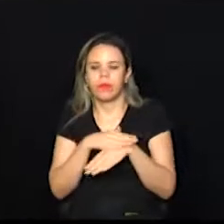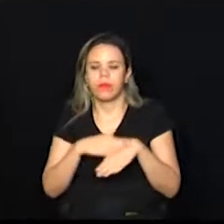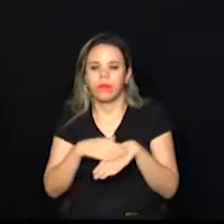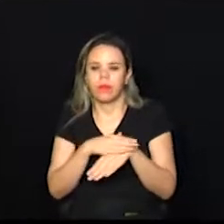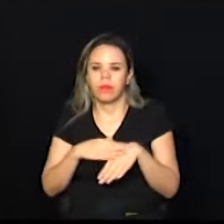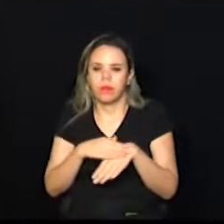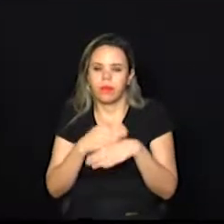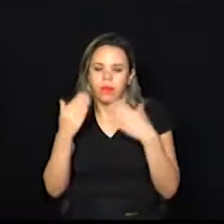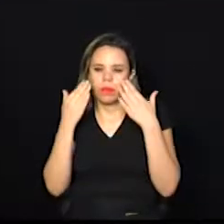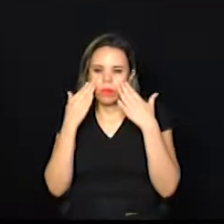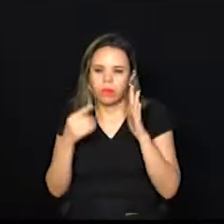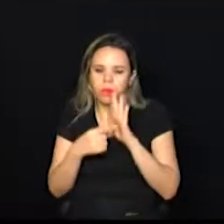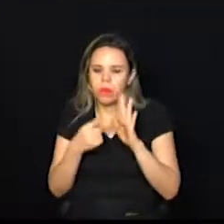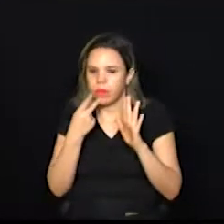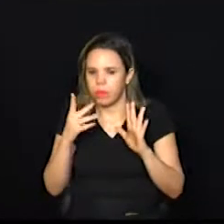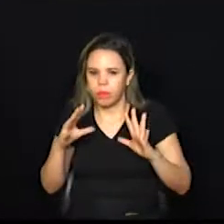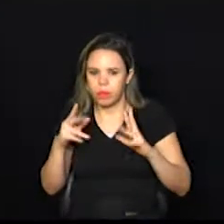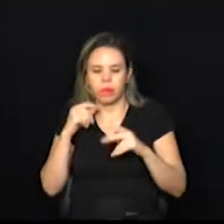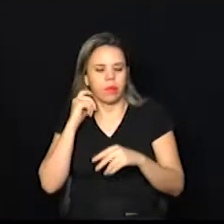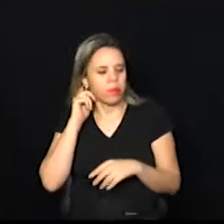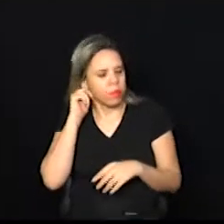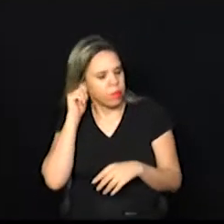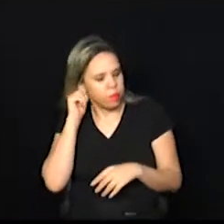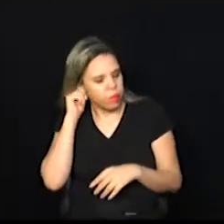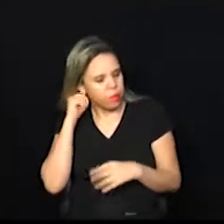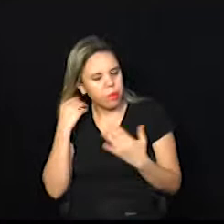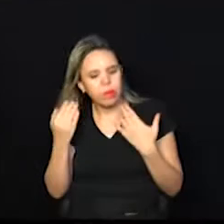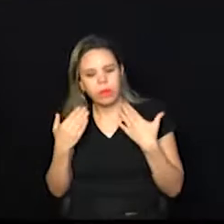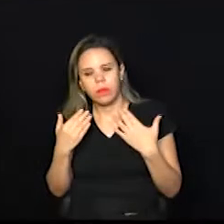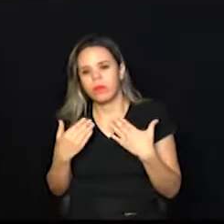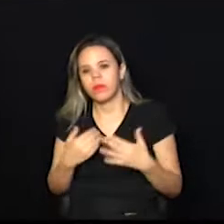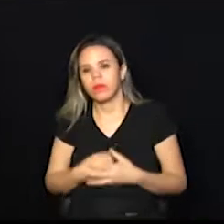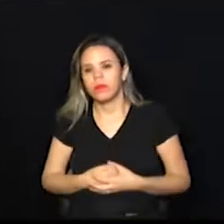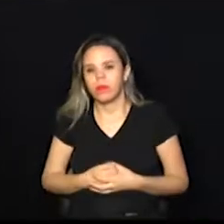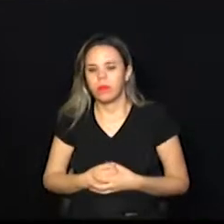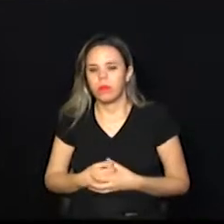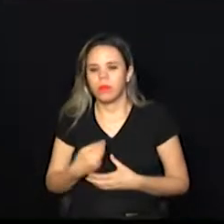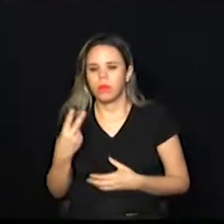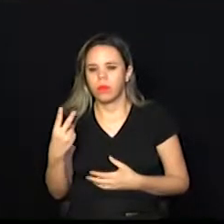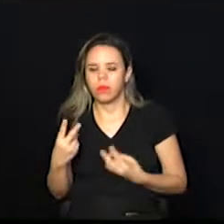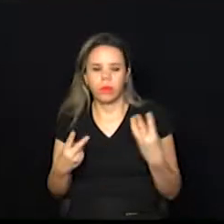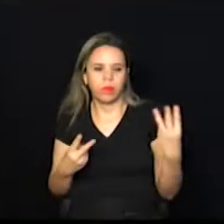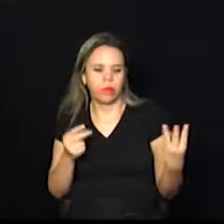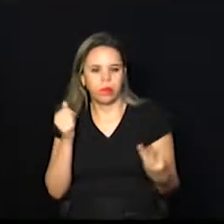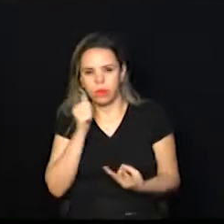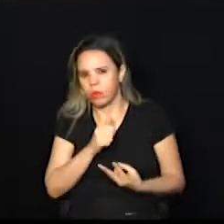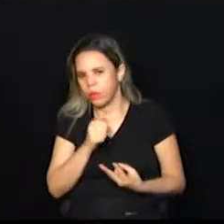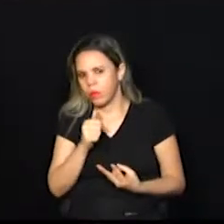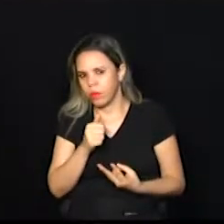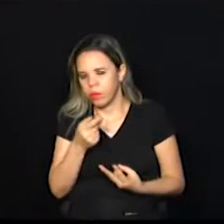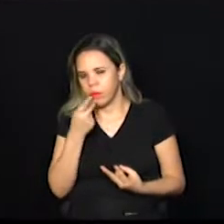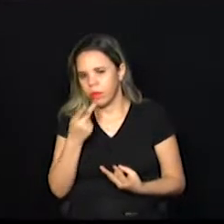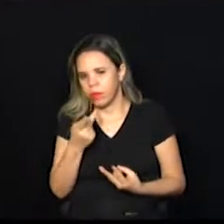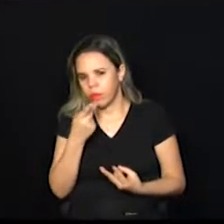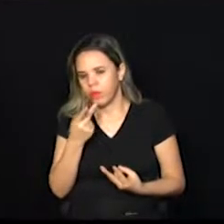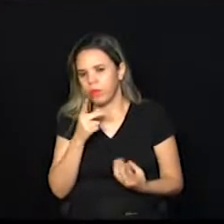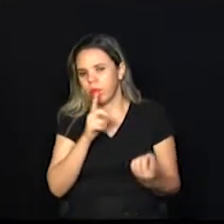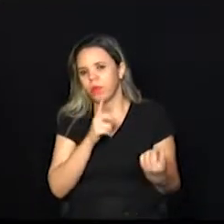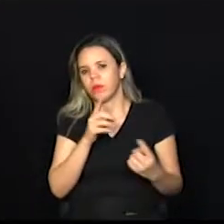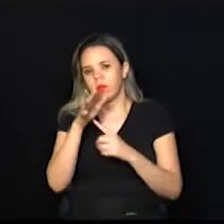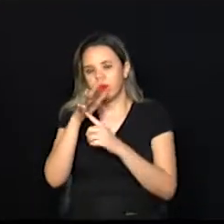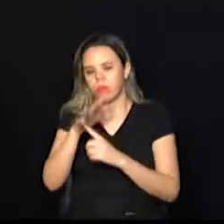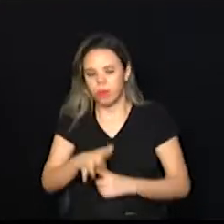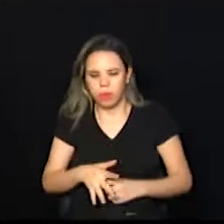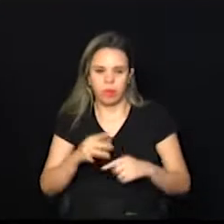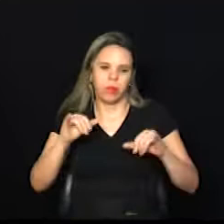se expuseram, né? Todas, assim, em todas as rodas de conversa, pelo menos 2, 3 mulheres falando de ser vítima, o